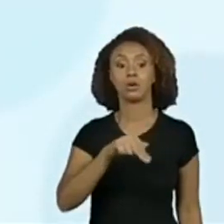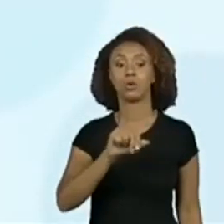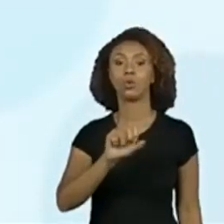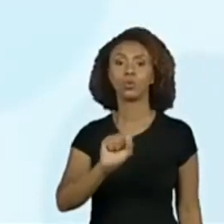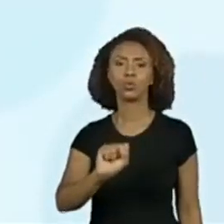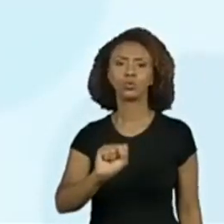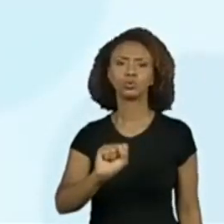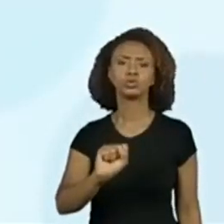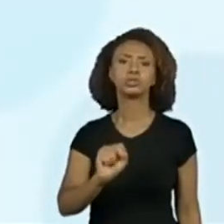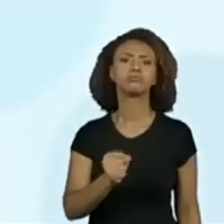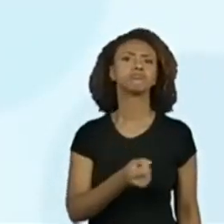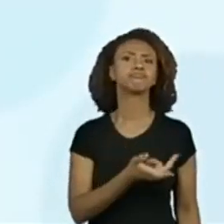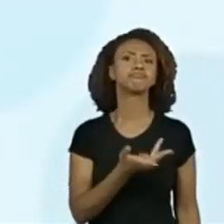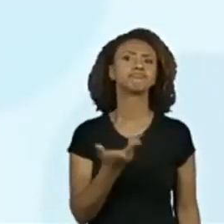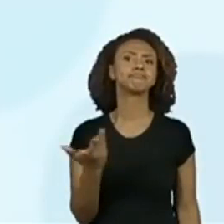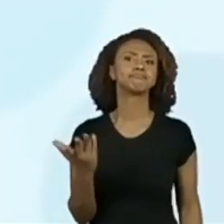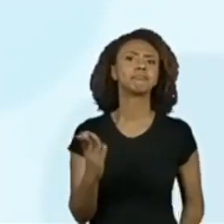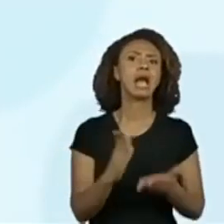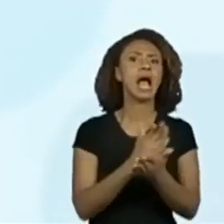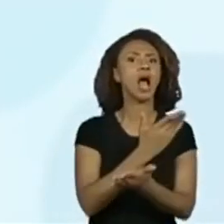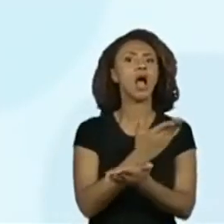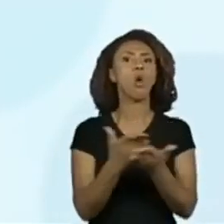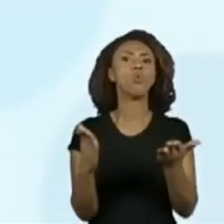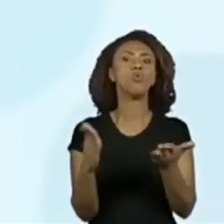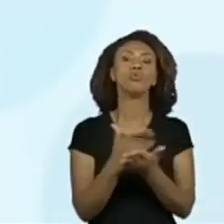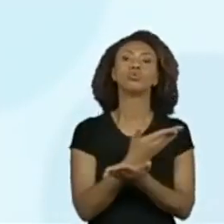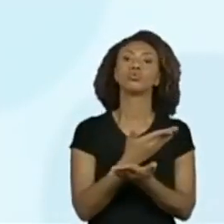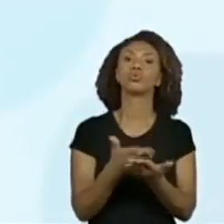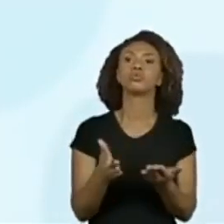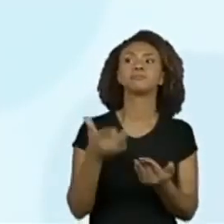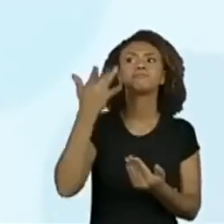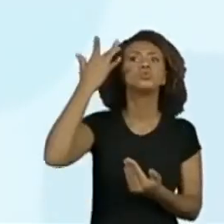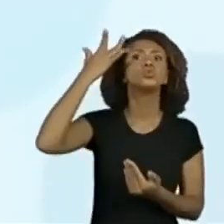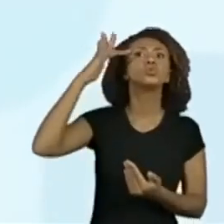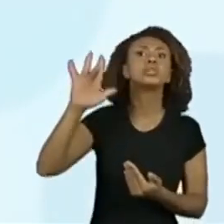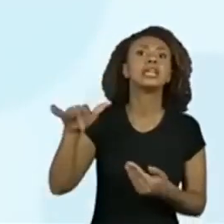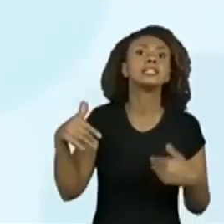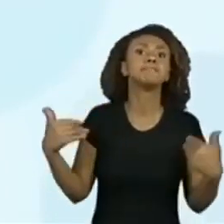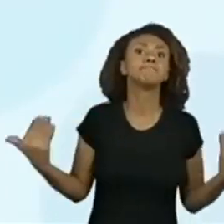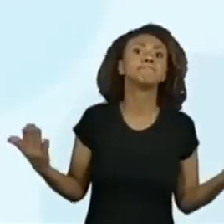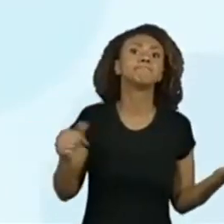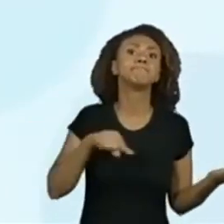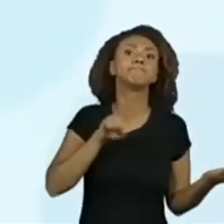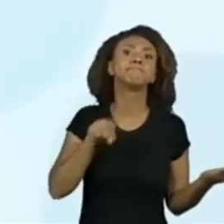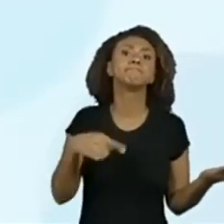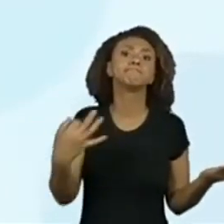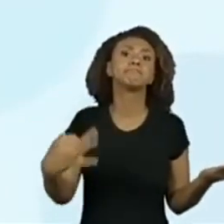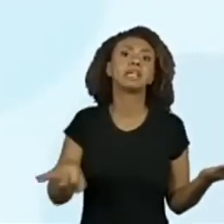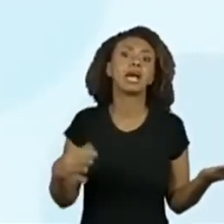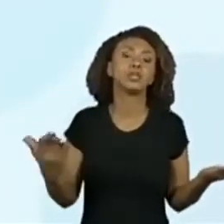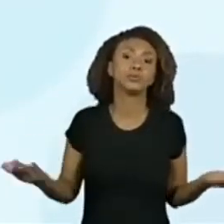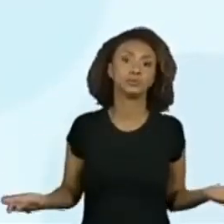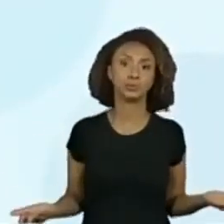alguns Nós não sabemos Quantos são quantos são vamos descobrir Então se no